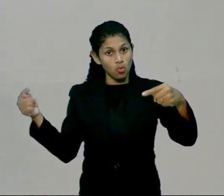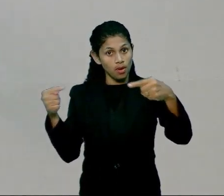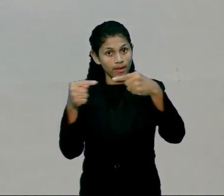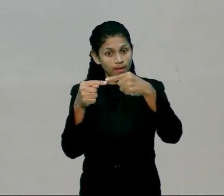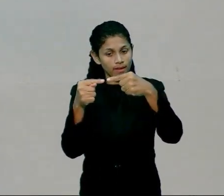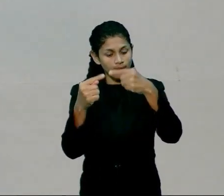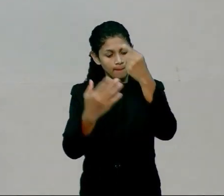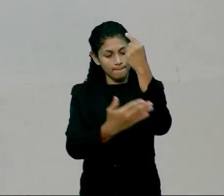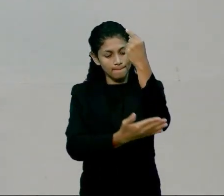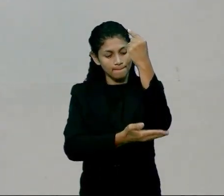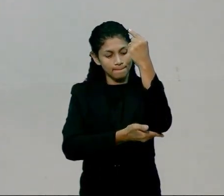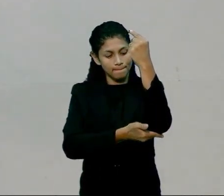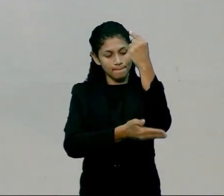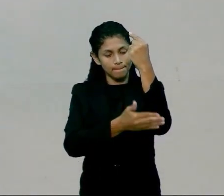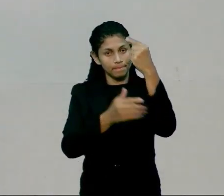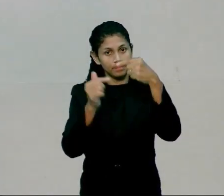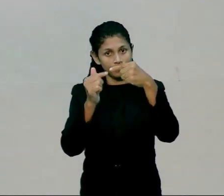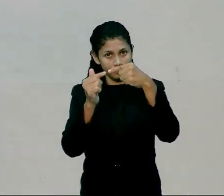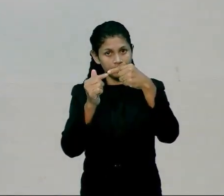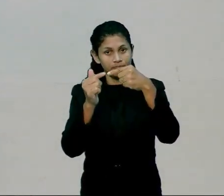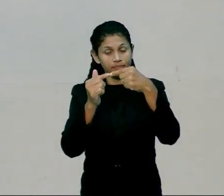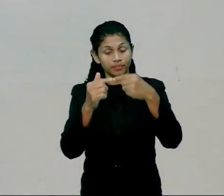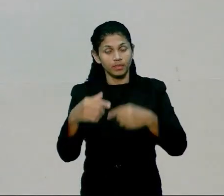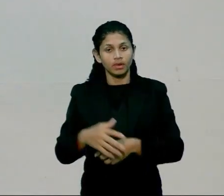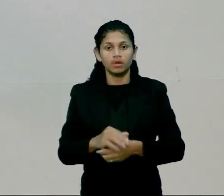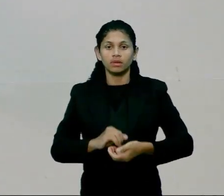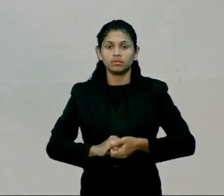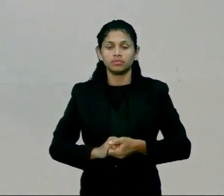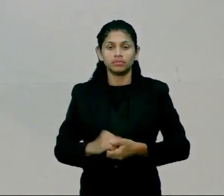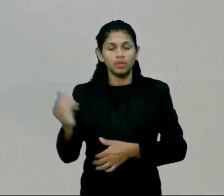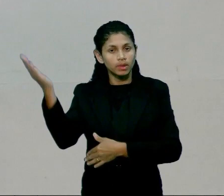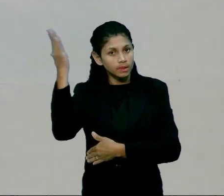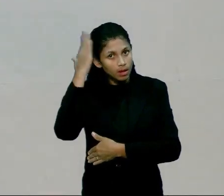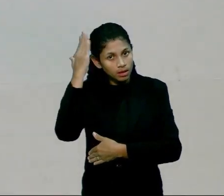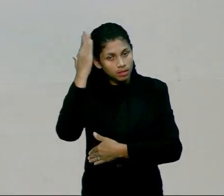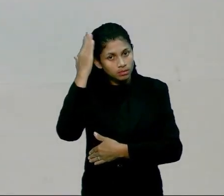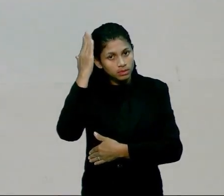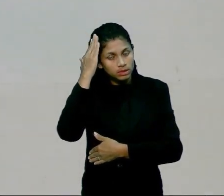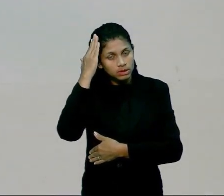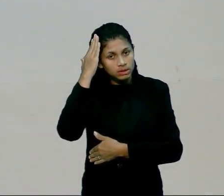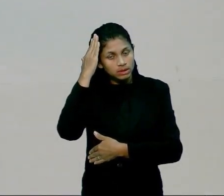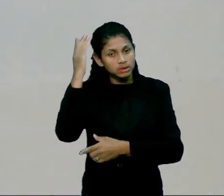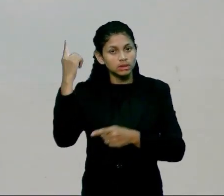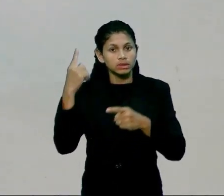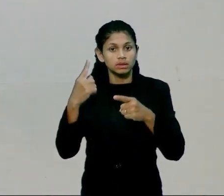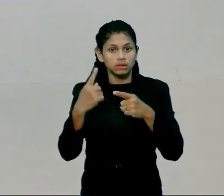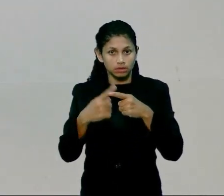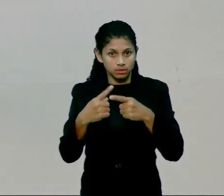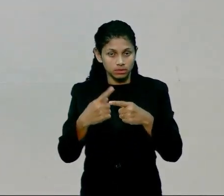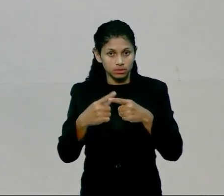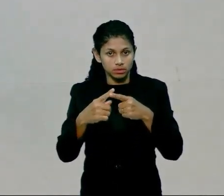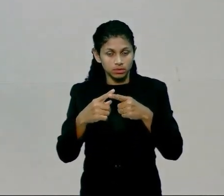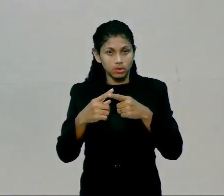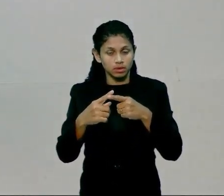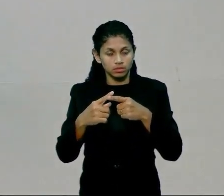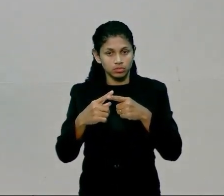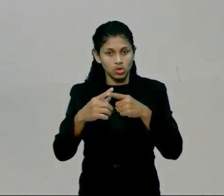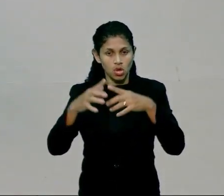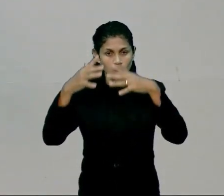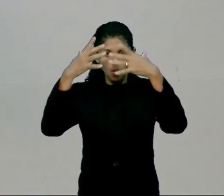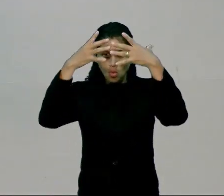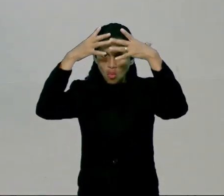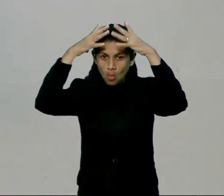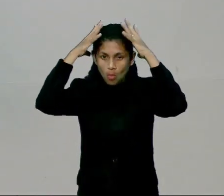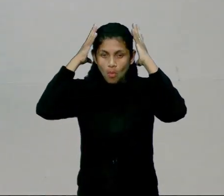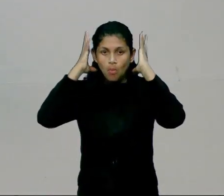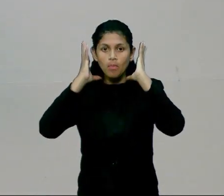ossos. No crânio, a gente tem a estrutura de aproximação de ossos. Aqui a gente tem a caixa craniana, que é composta por vários